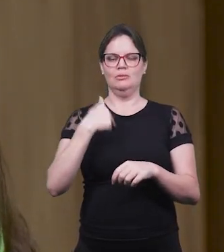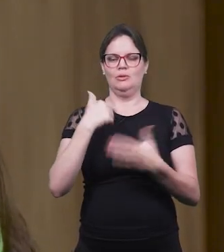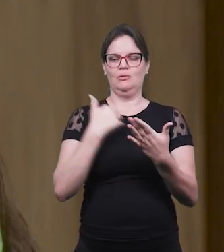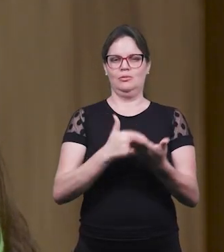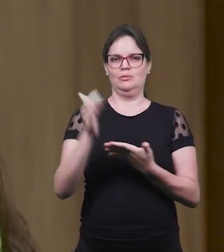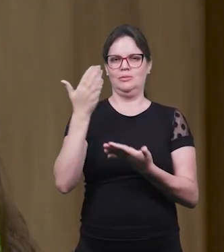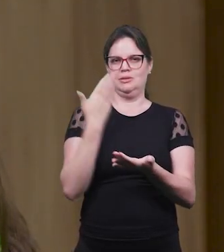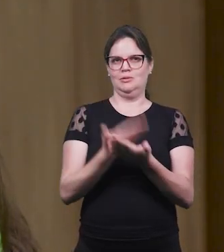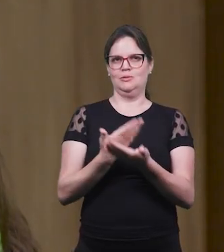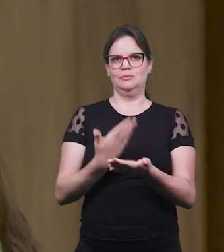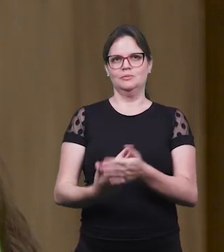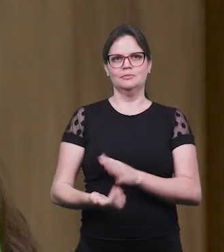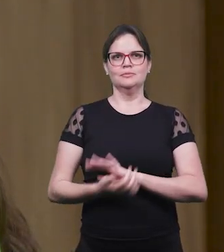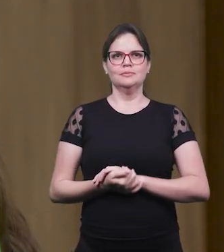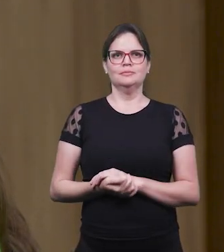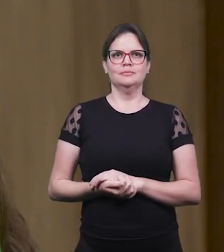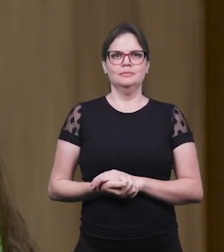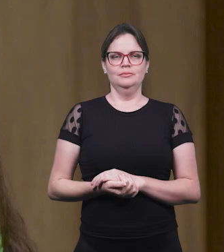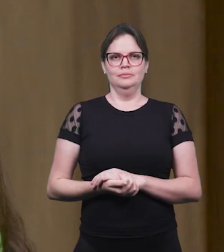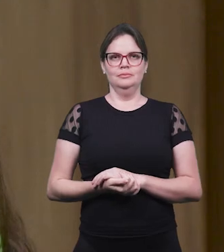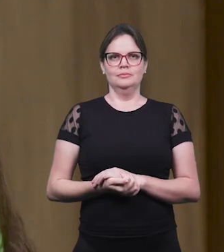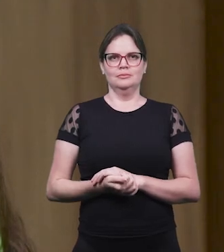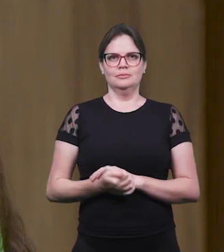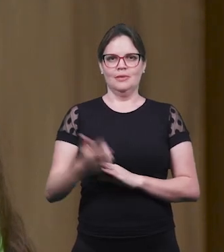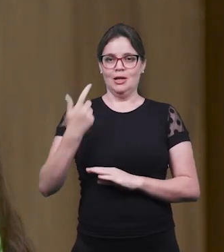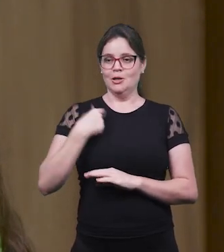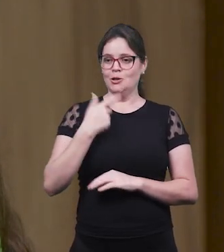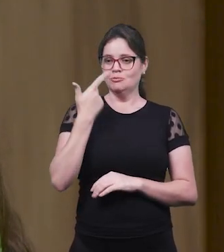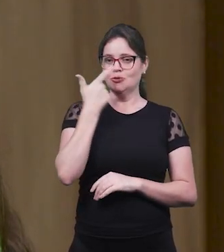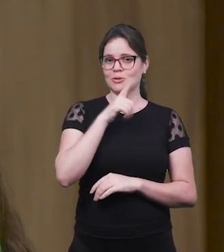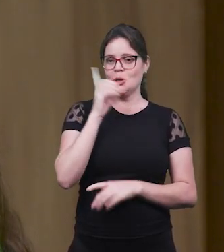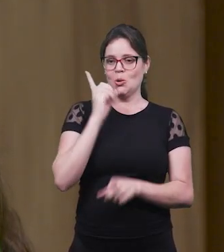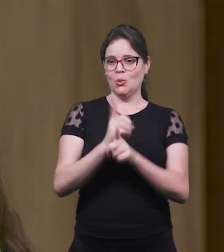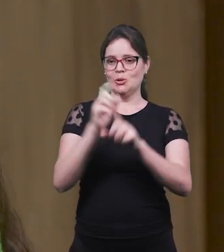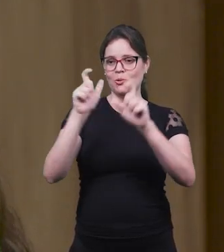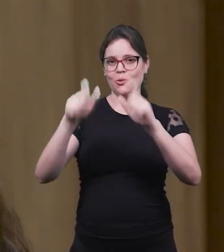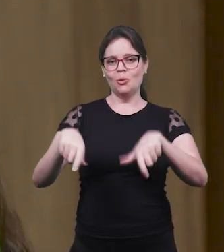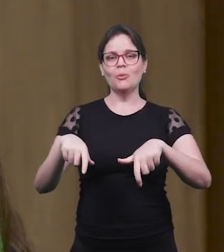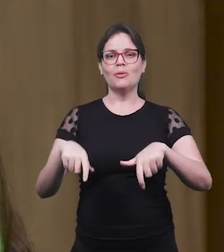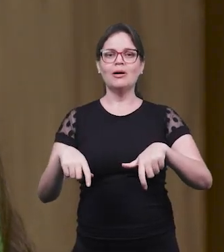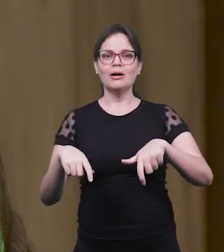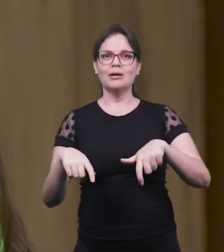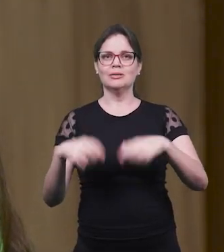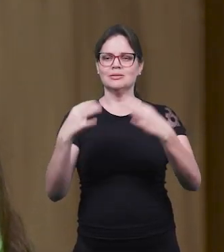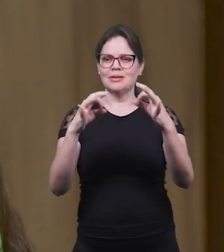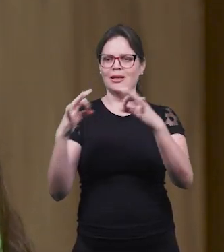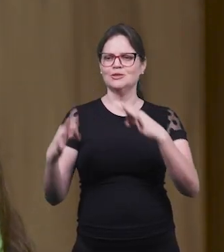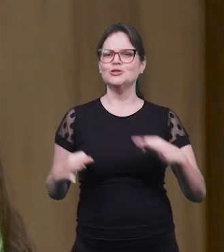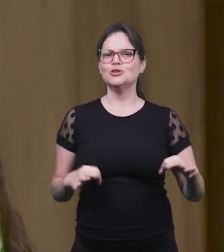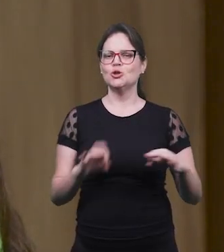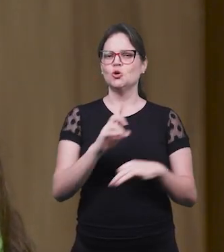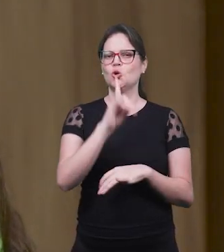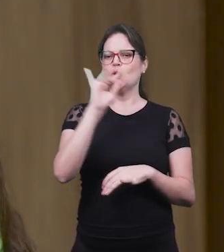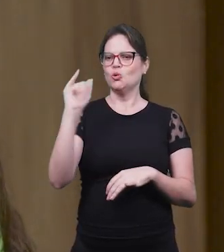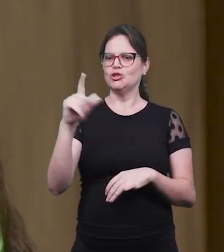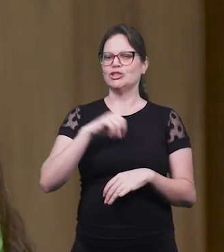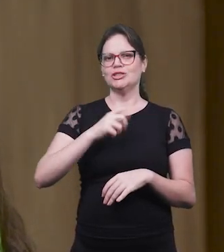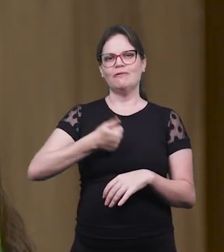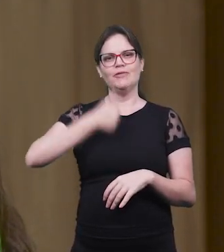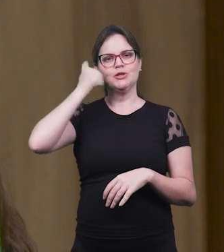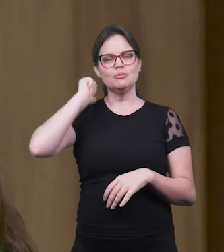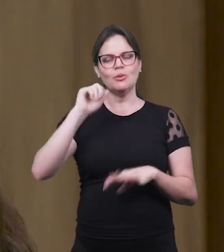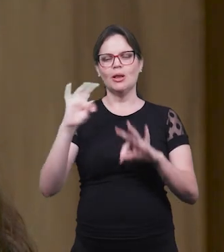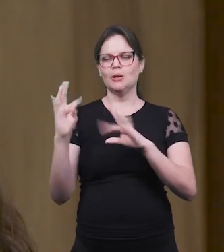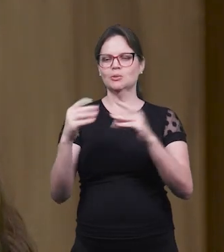estudar, para fazer o vestibular. E achei o local o dia, o local, tudo que eu gostaria de